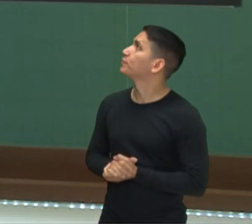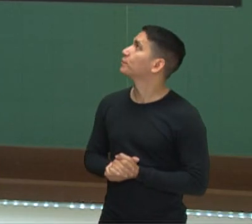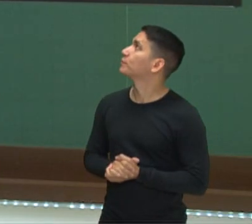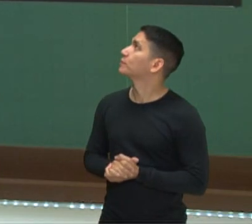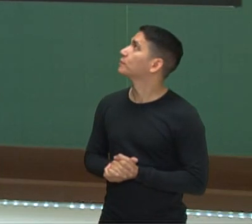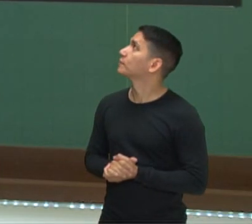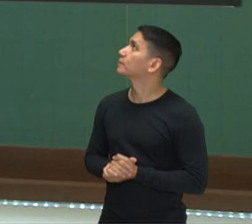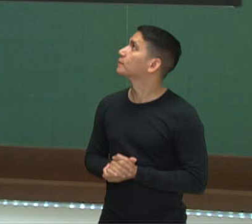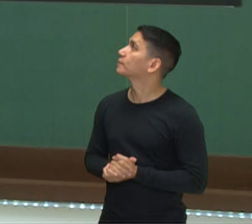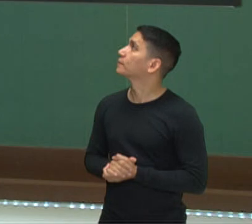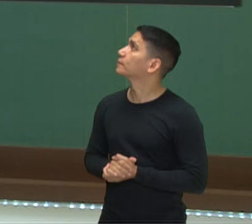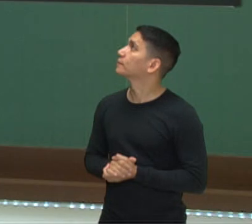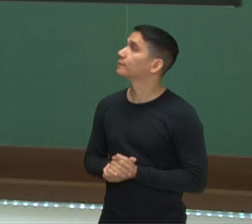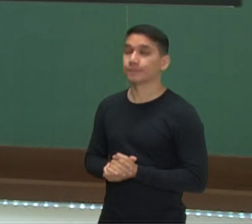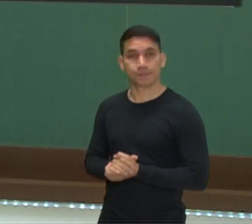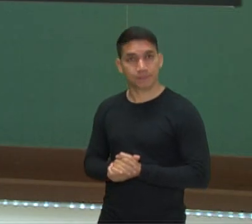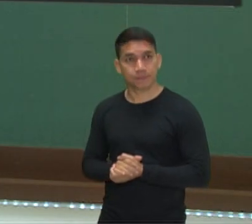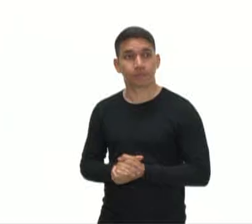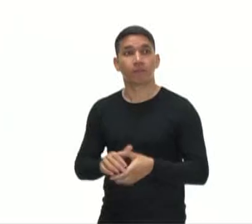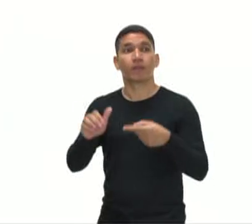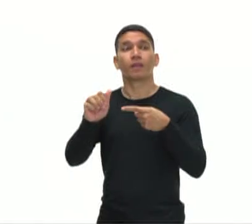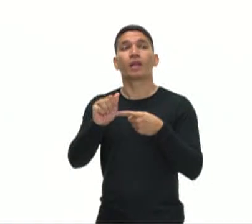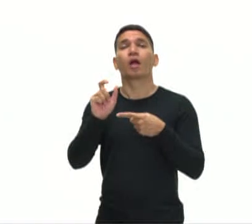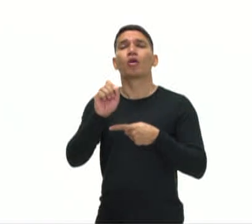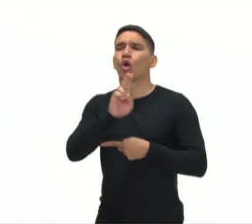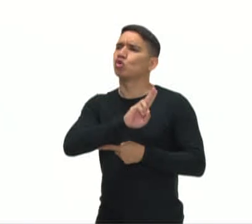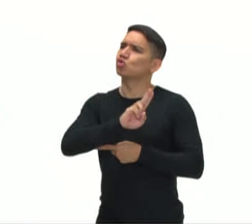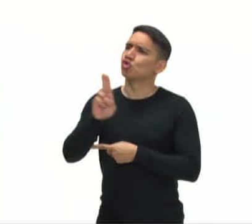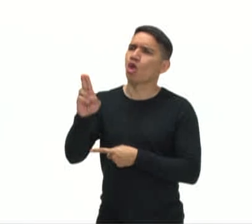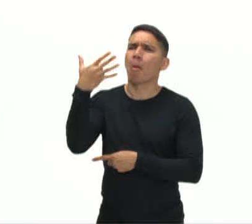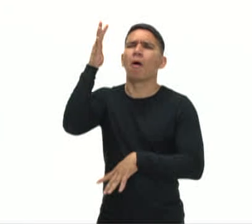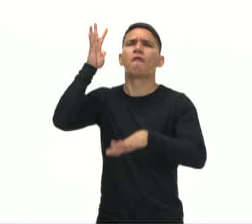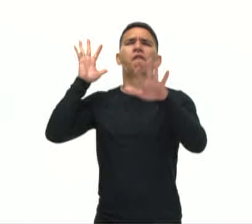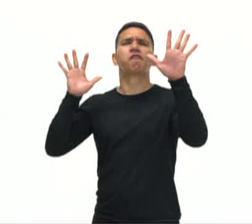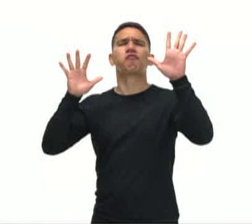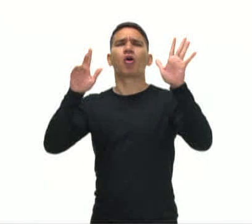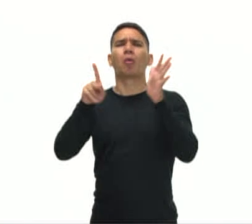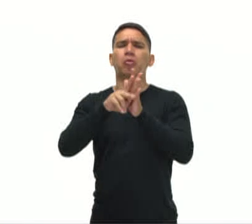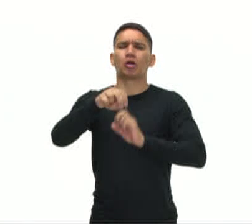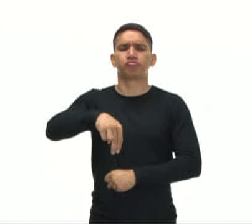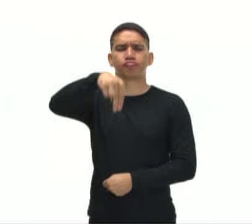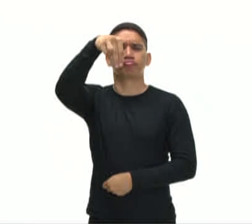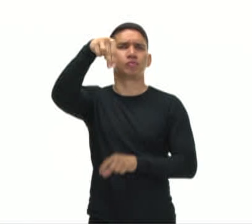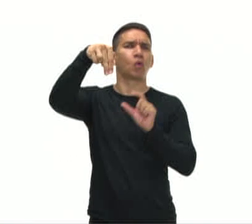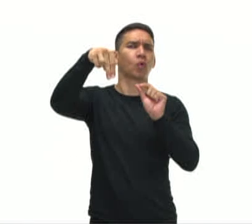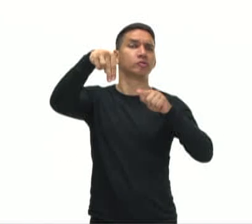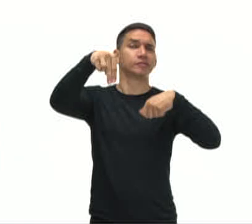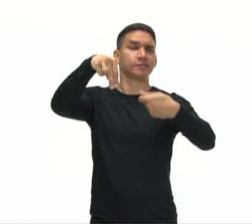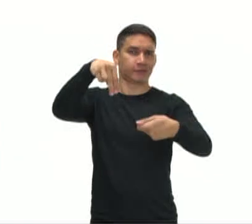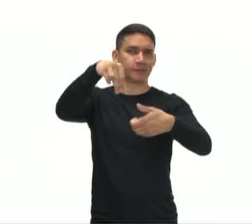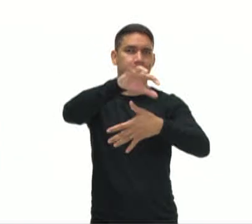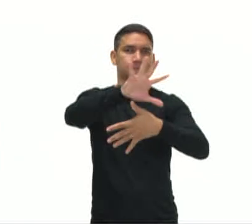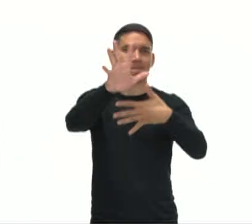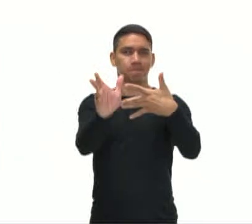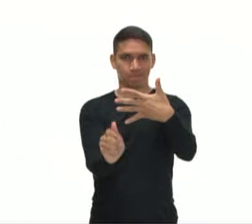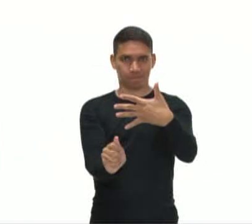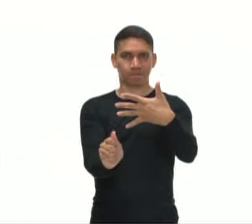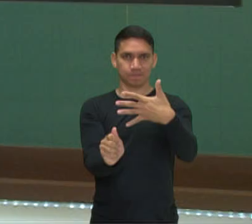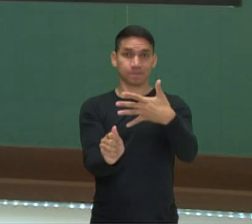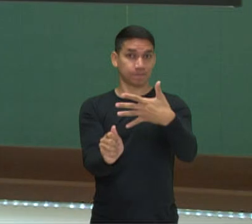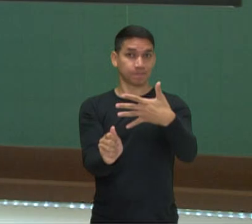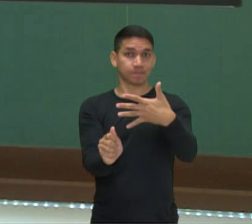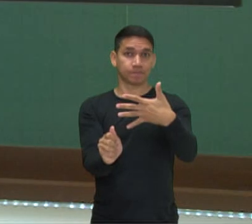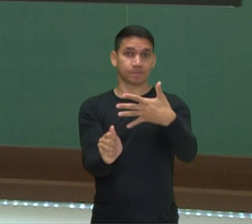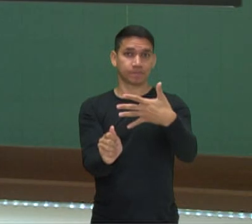temos ali? Nome da floresta que cobre a região norte, floresta amazônica, né?